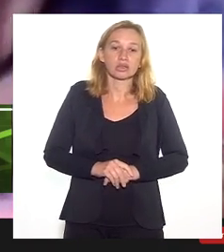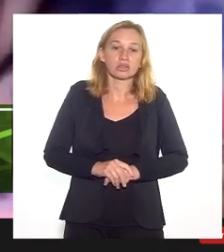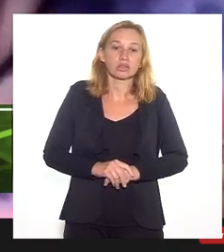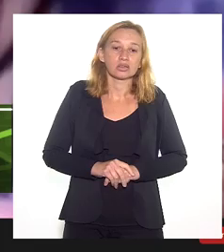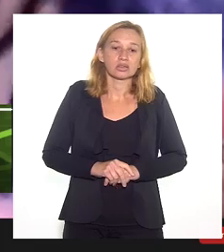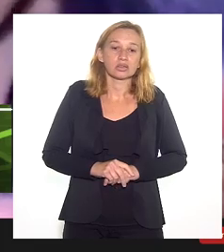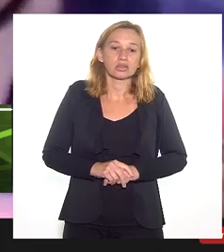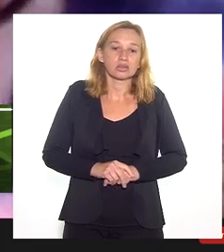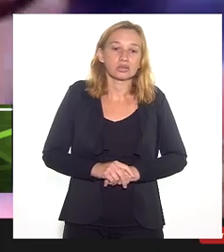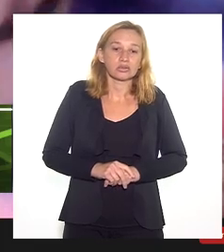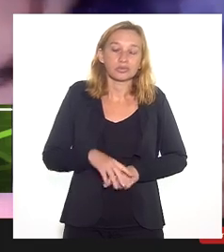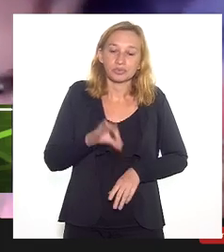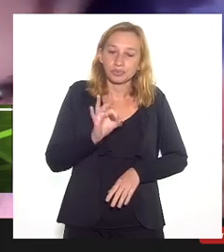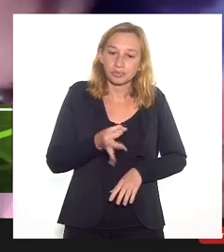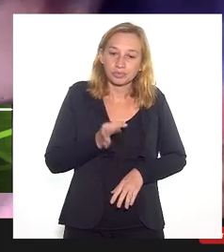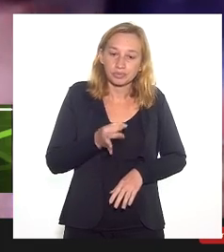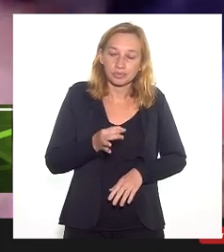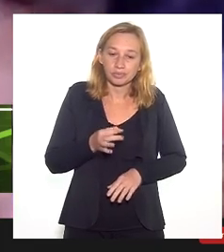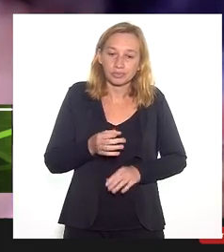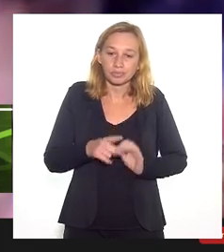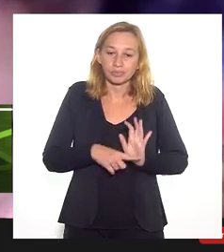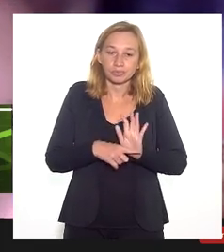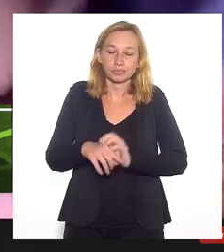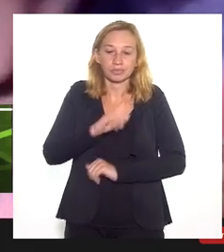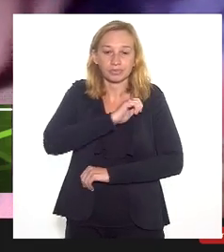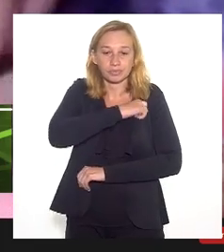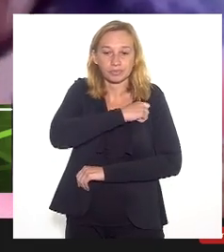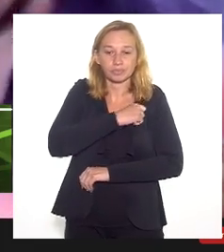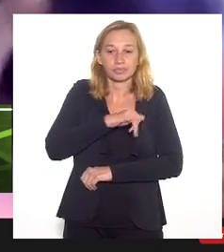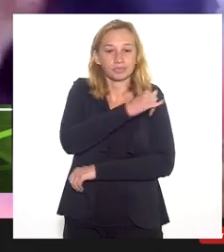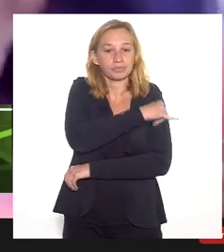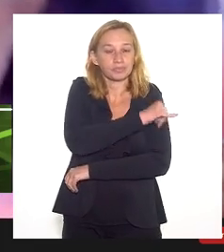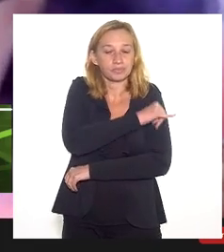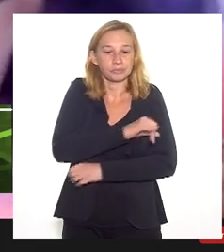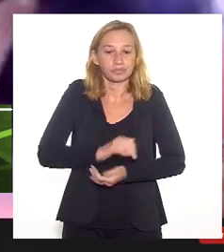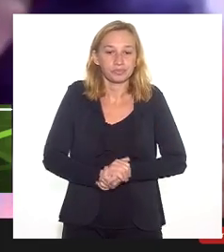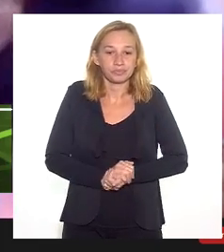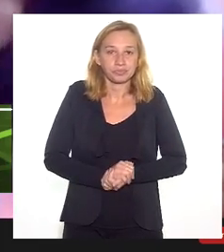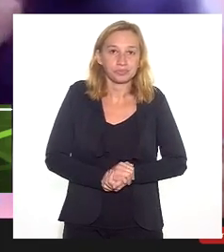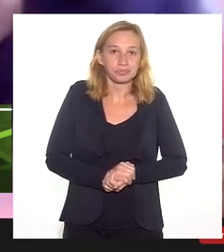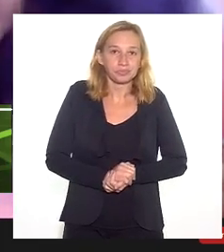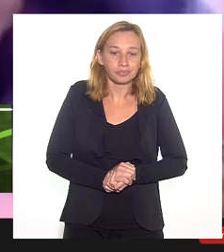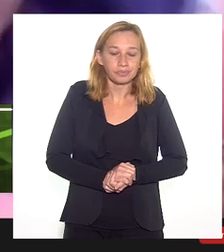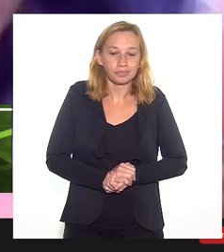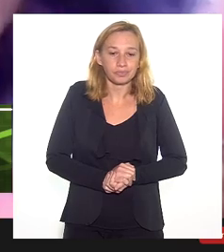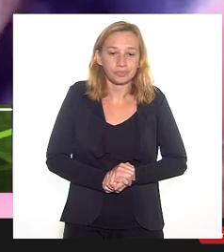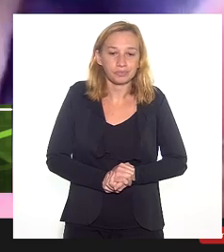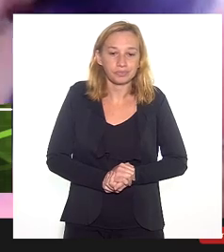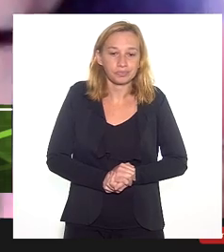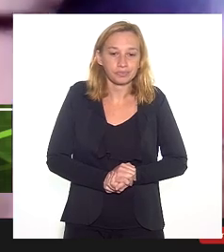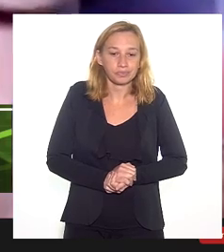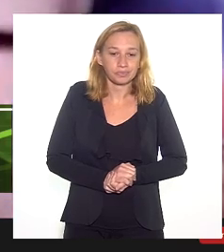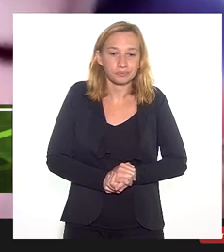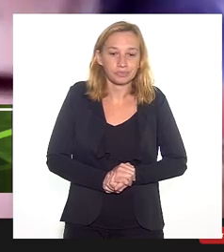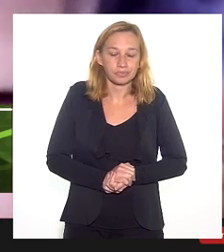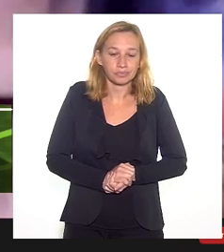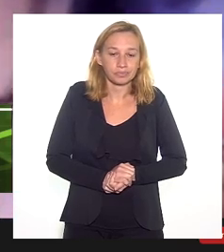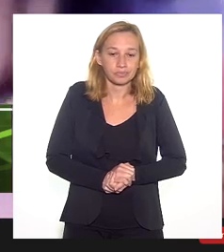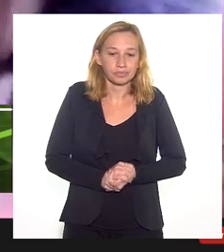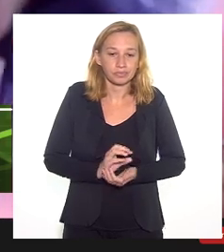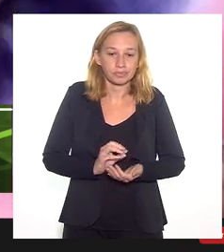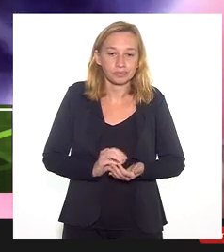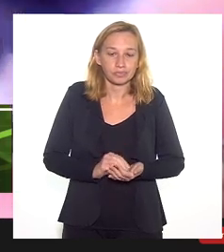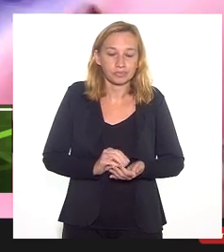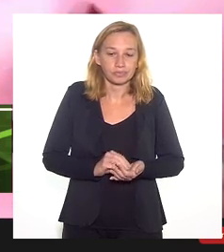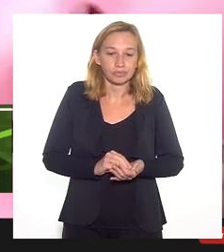amplamente com o regime de recuperação fiscal do Rio de Janeiro e com a total desestruturação do